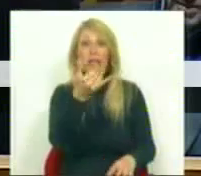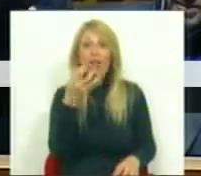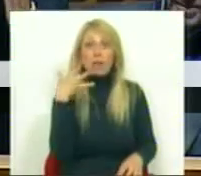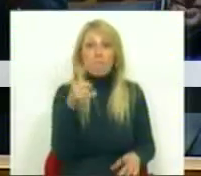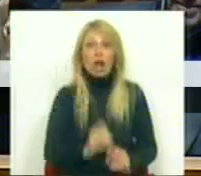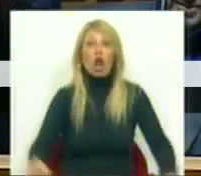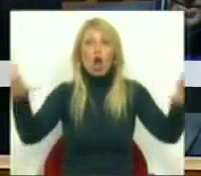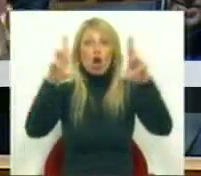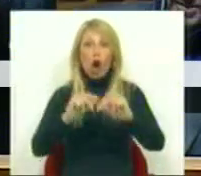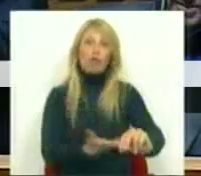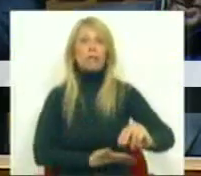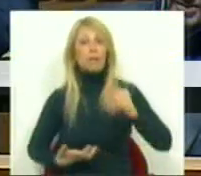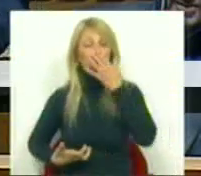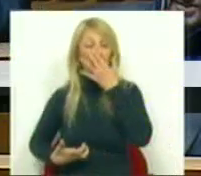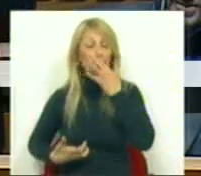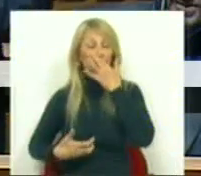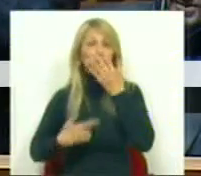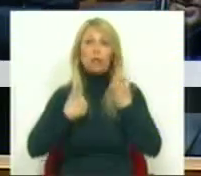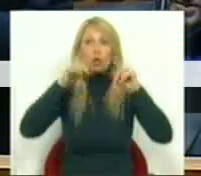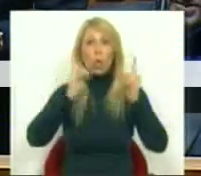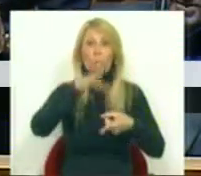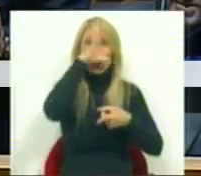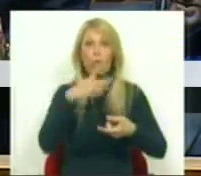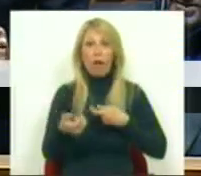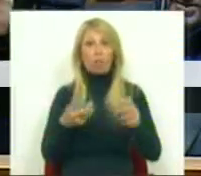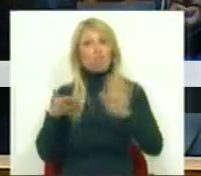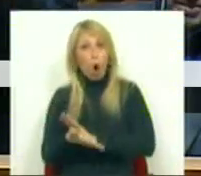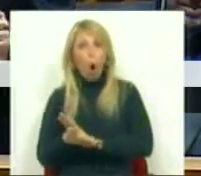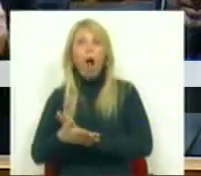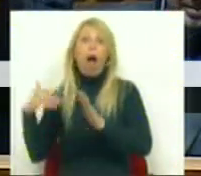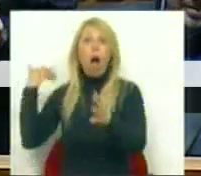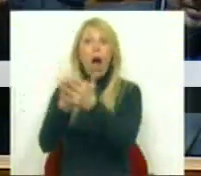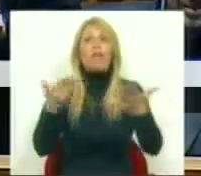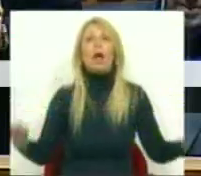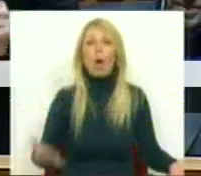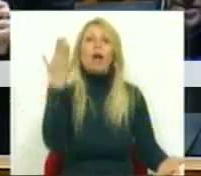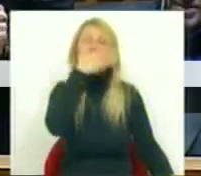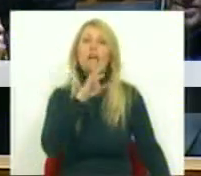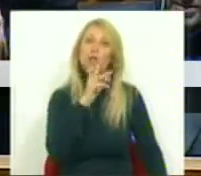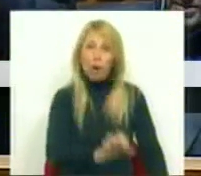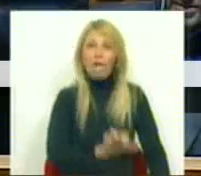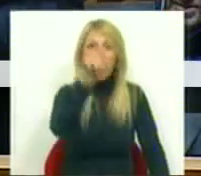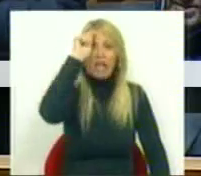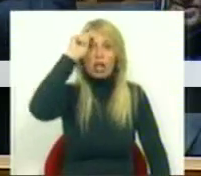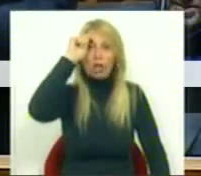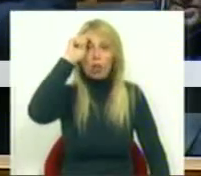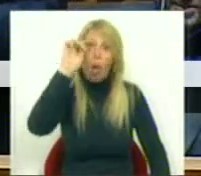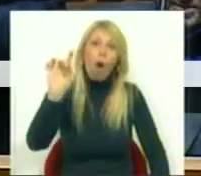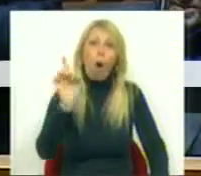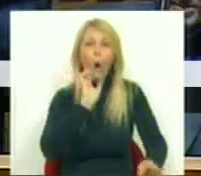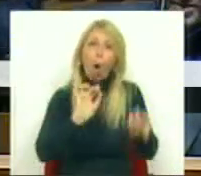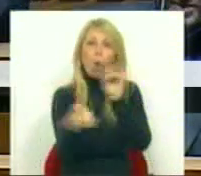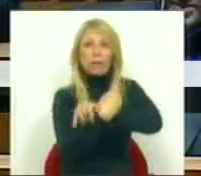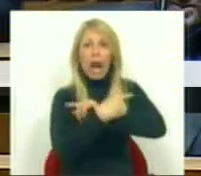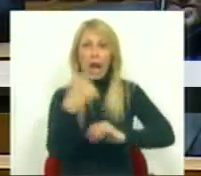desempregados desde que tomou posse. E se a sua resposta é estágios em vez de empregos, eu tenho a dizer-lhe, Sr.